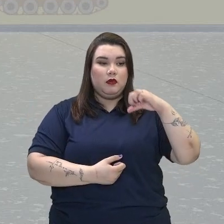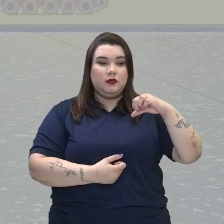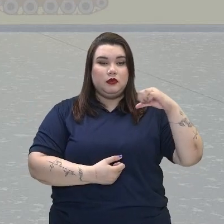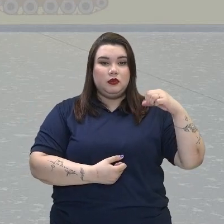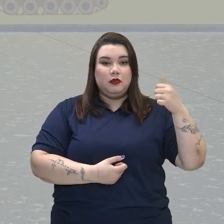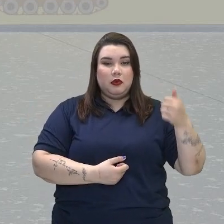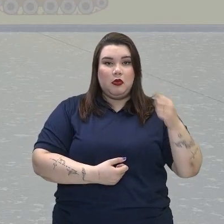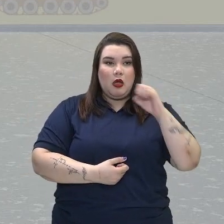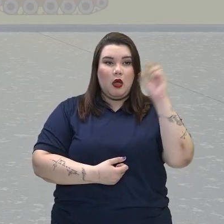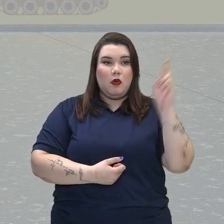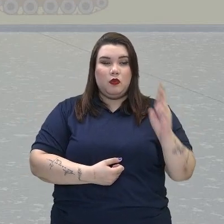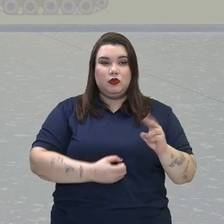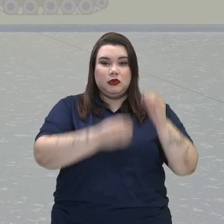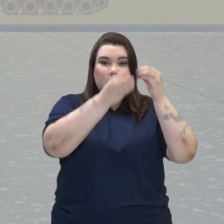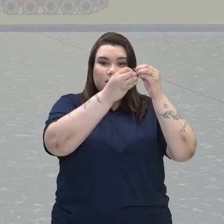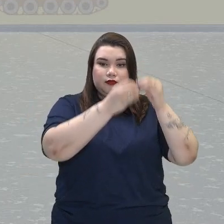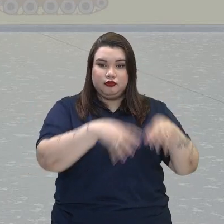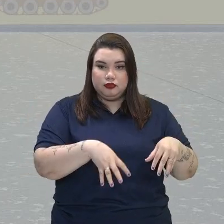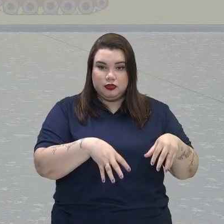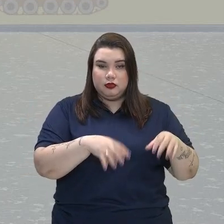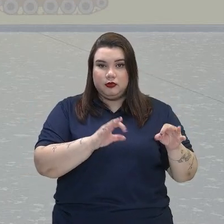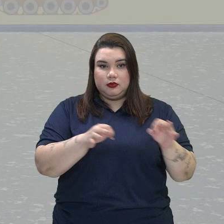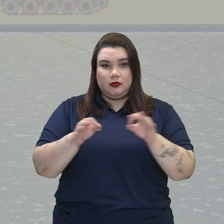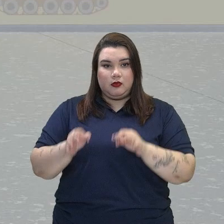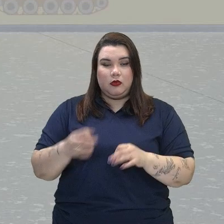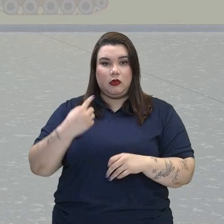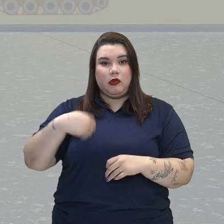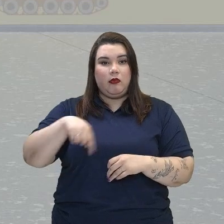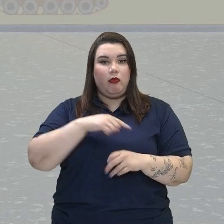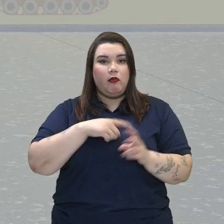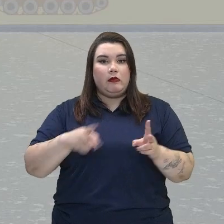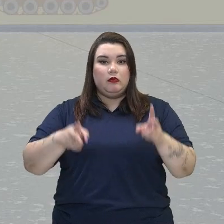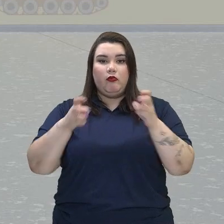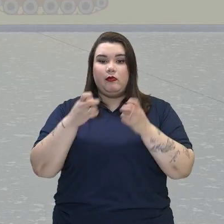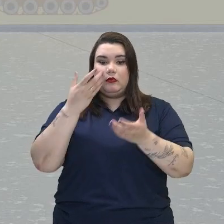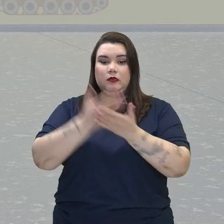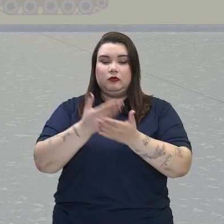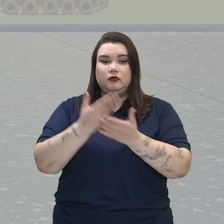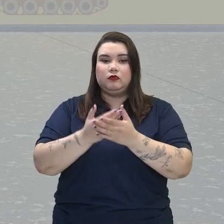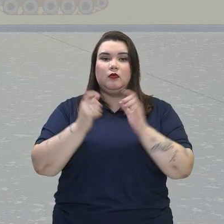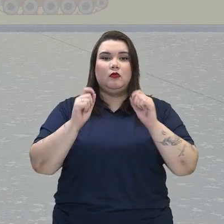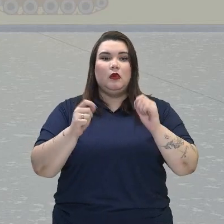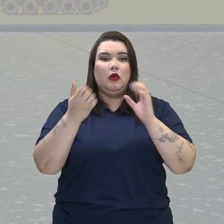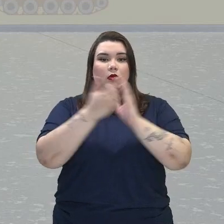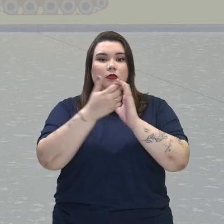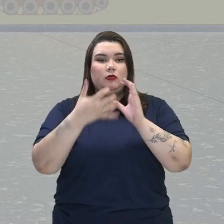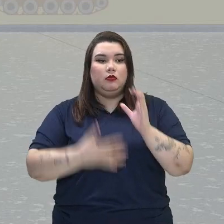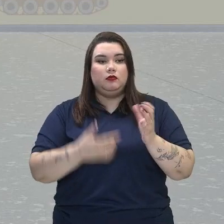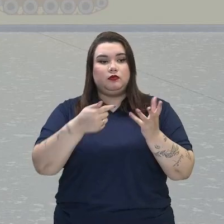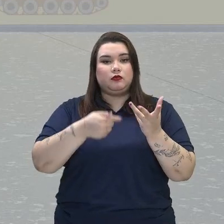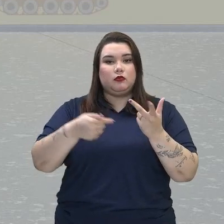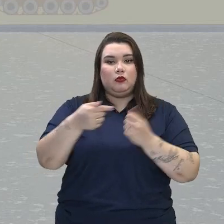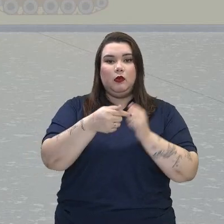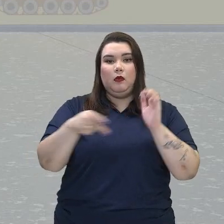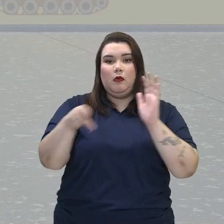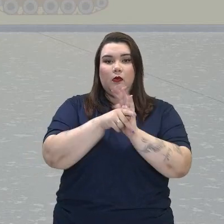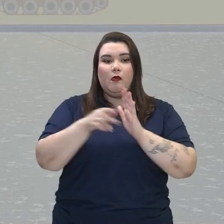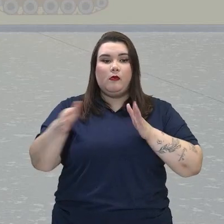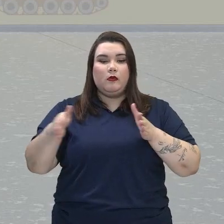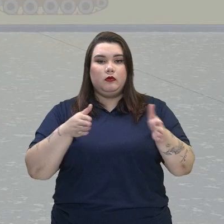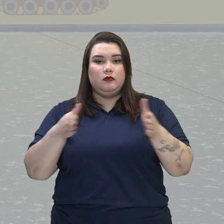1991. E o que nós vamos observar ao longo da nossa aula são as características desse período que